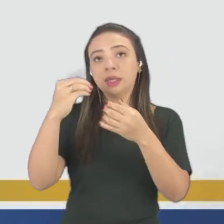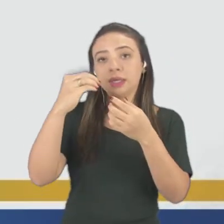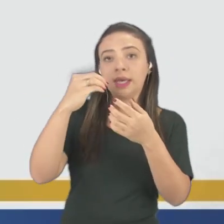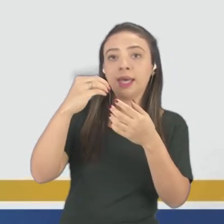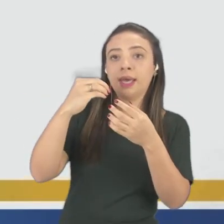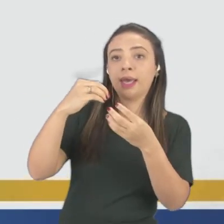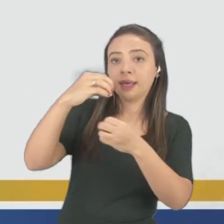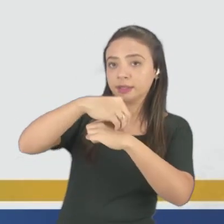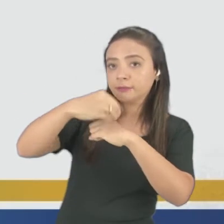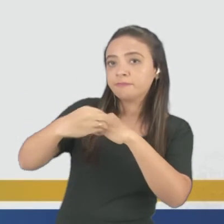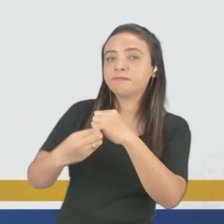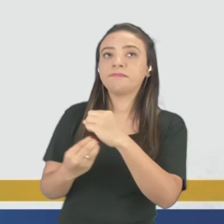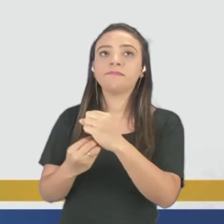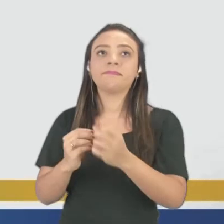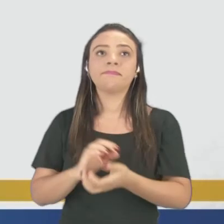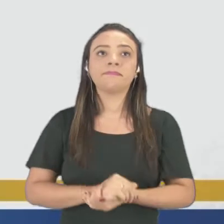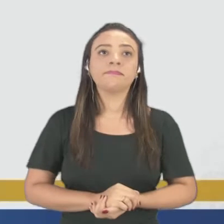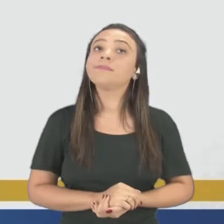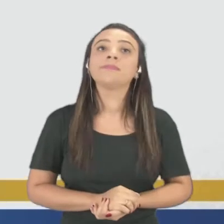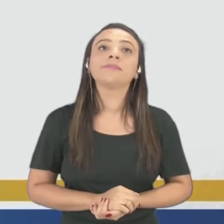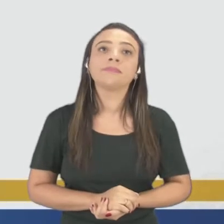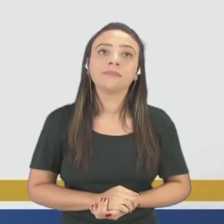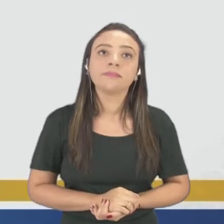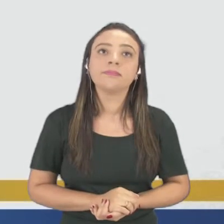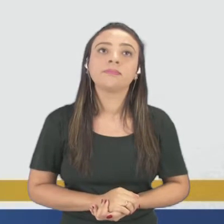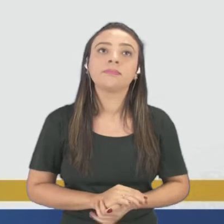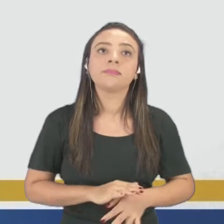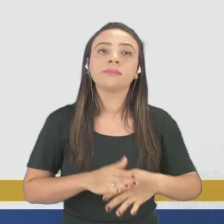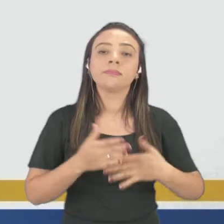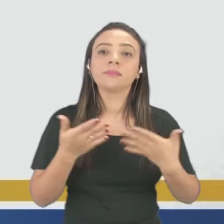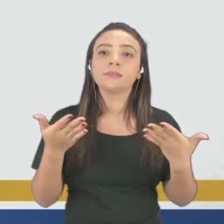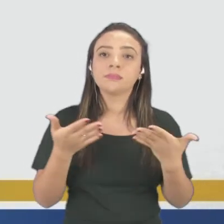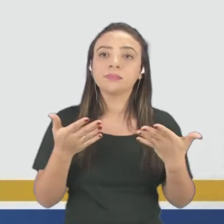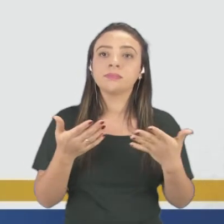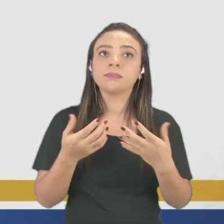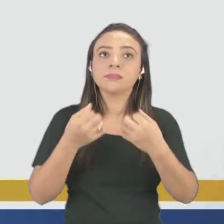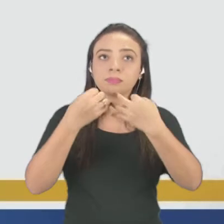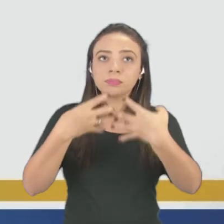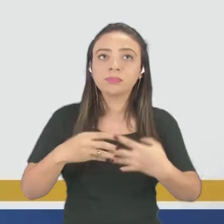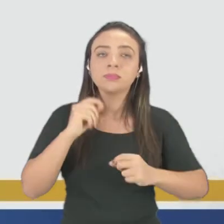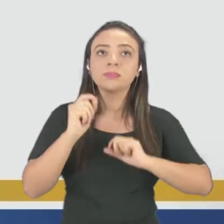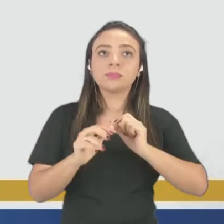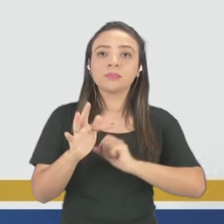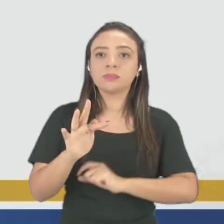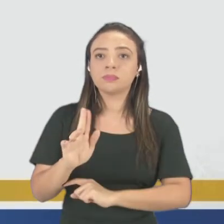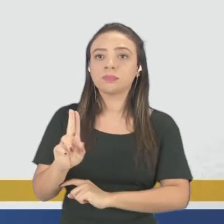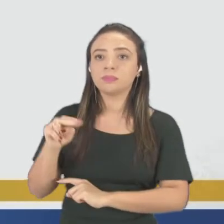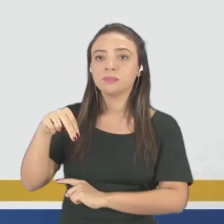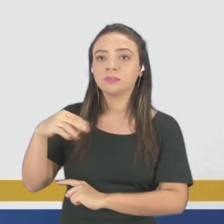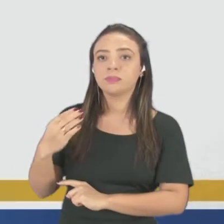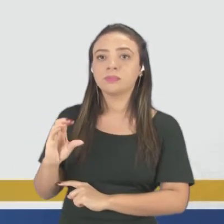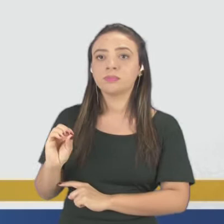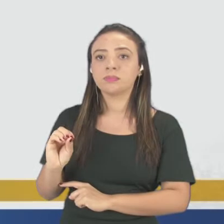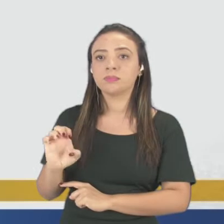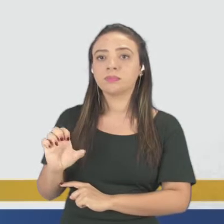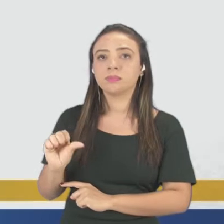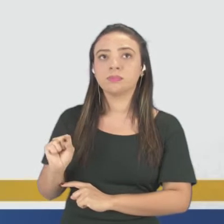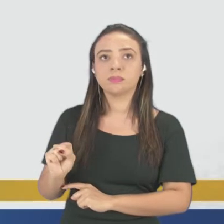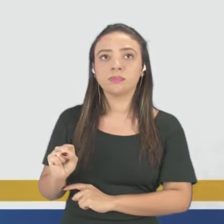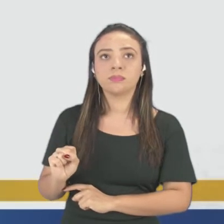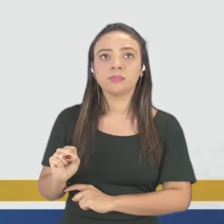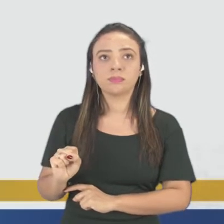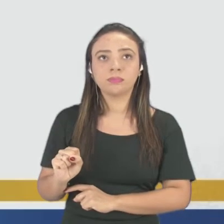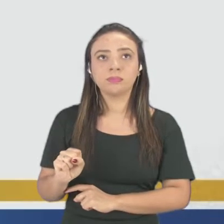aglutinogênio beleza gente vamos dar sequência aqui então eu posso dizer que as funções são aminas